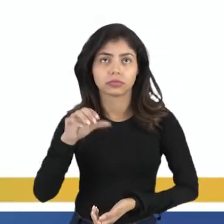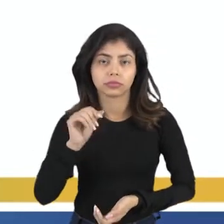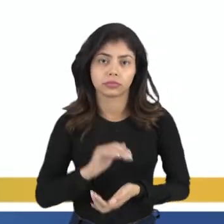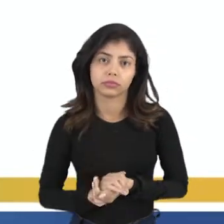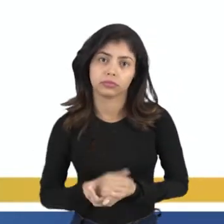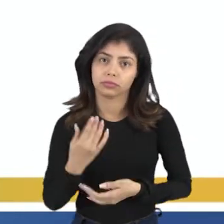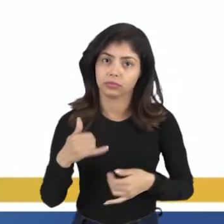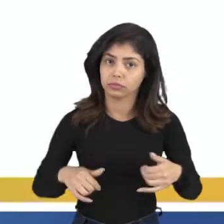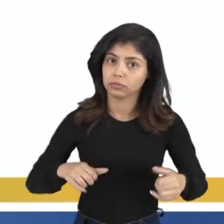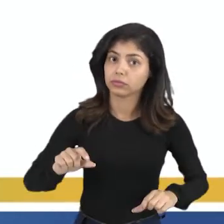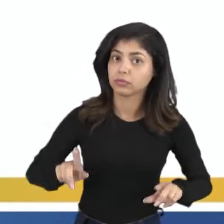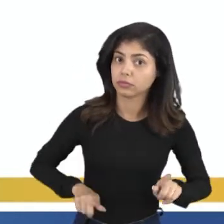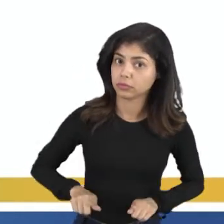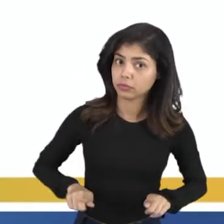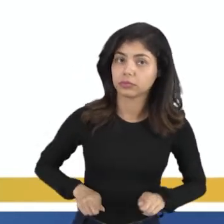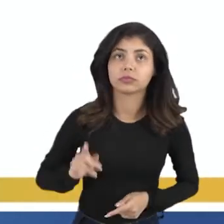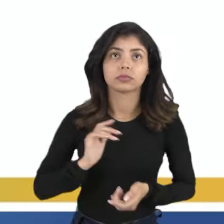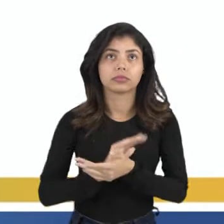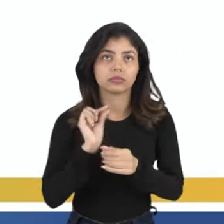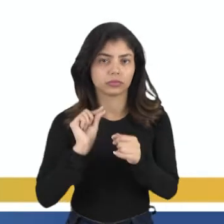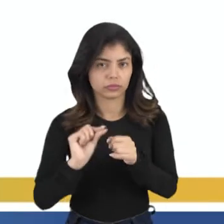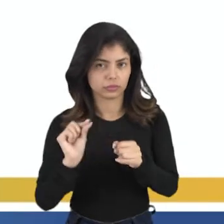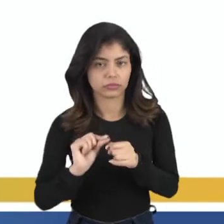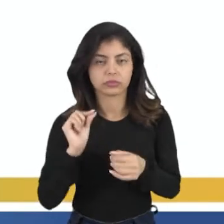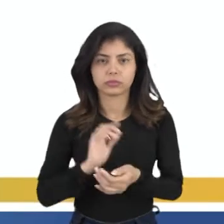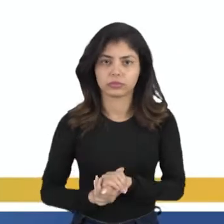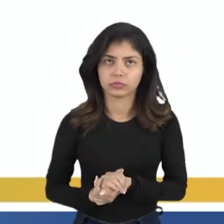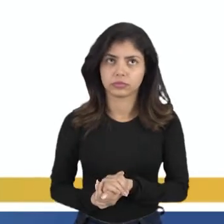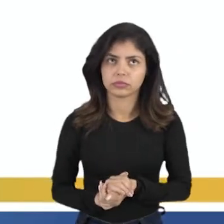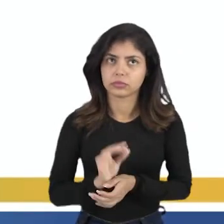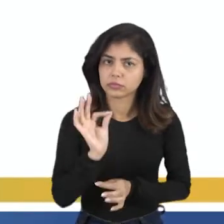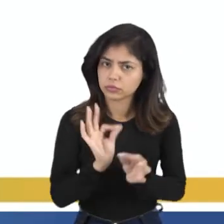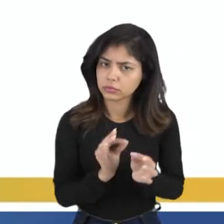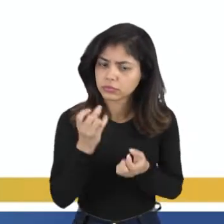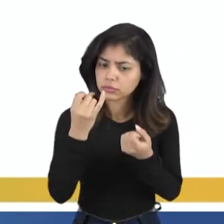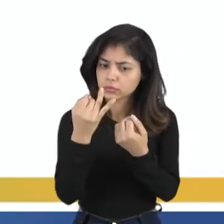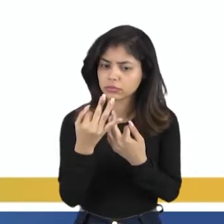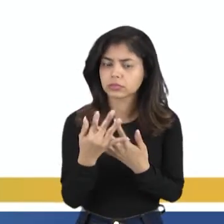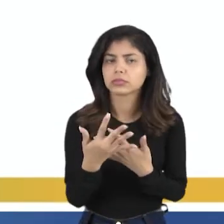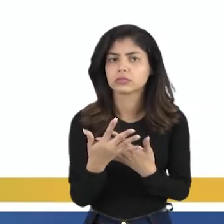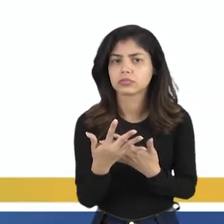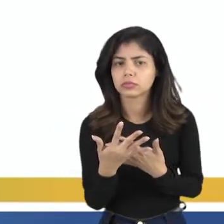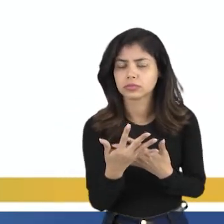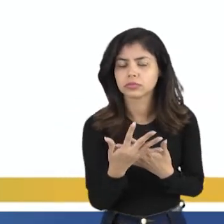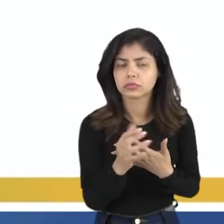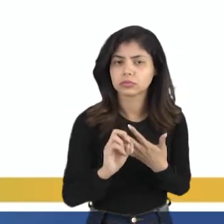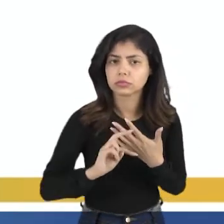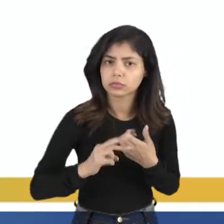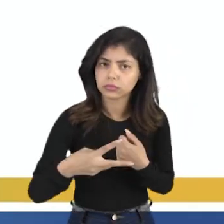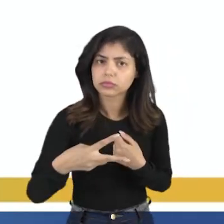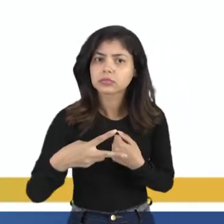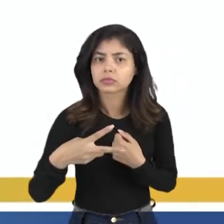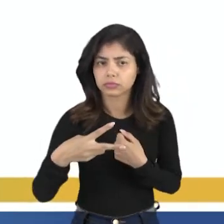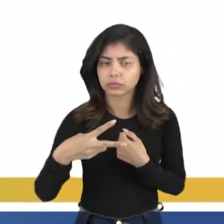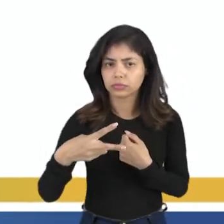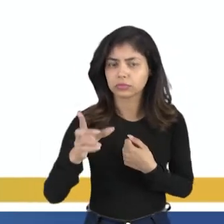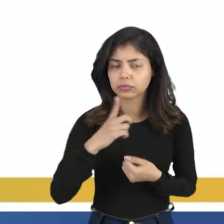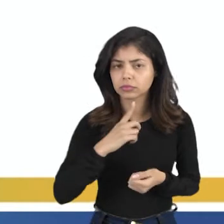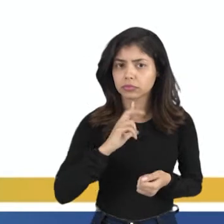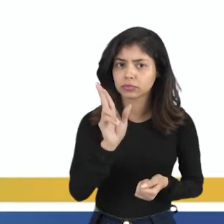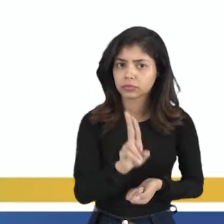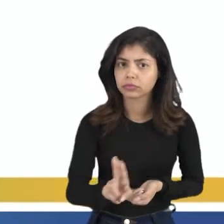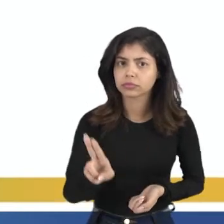a prima, ela está fazendo situações, ocorrendo em ações que